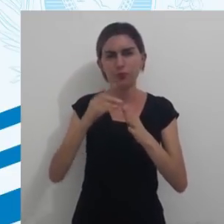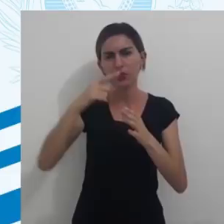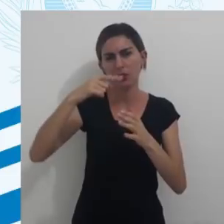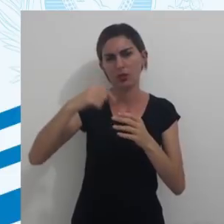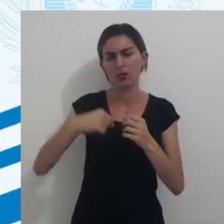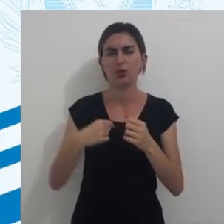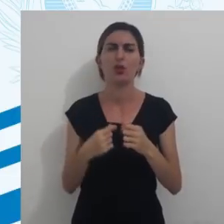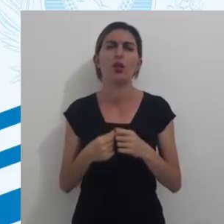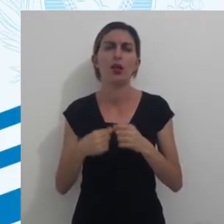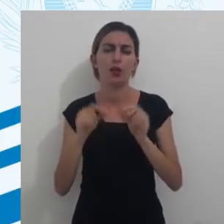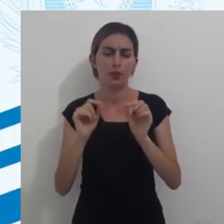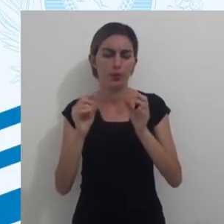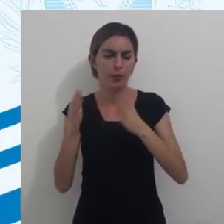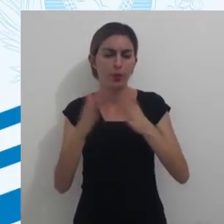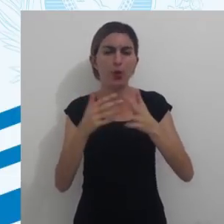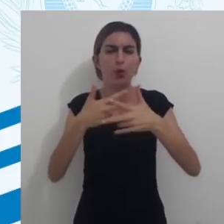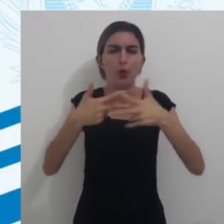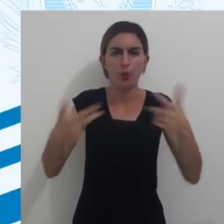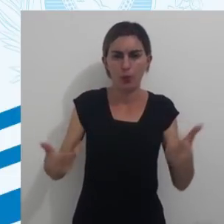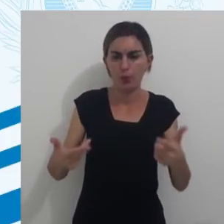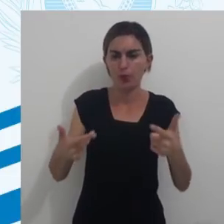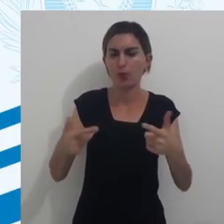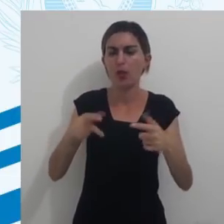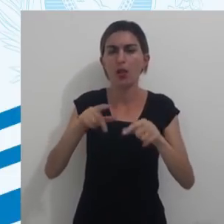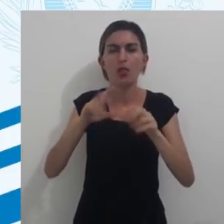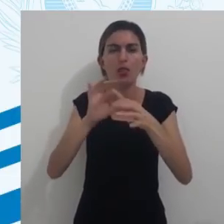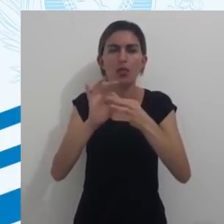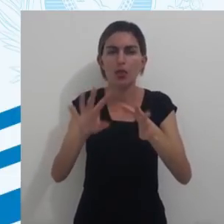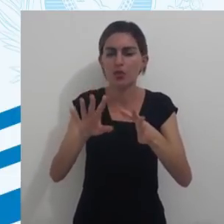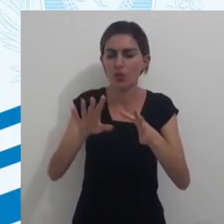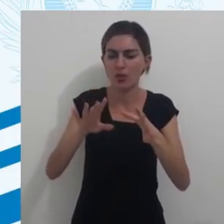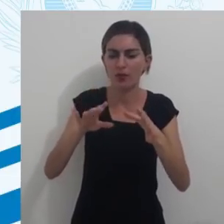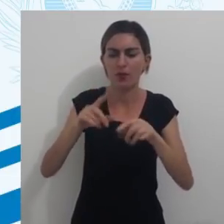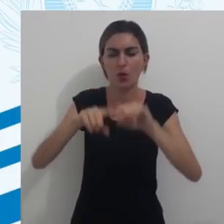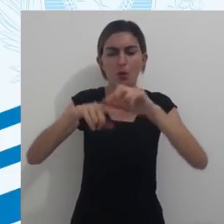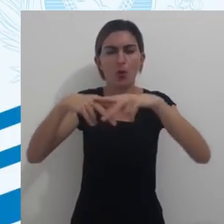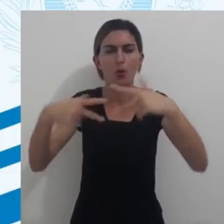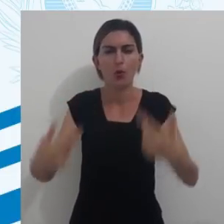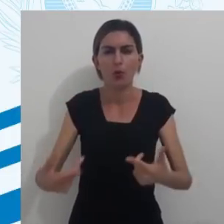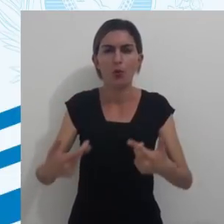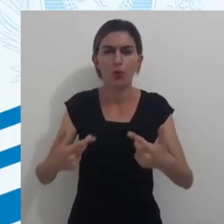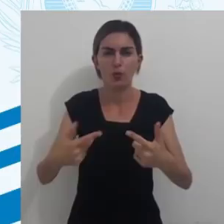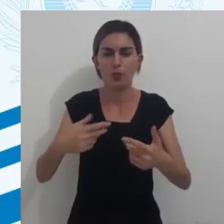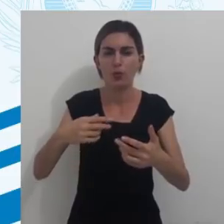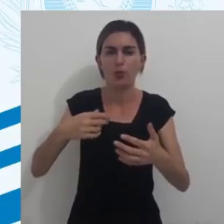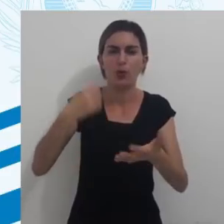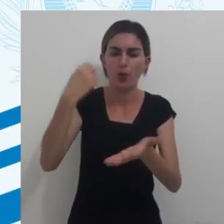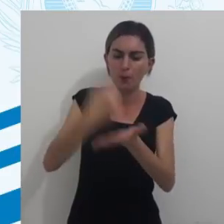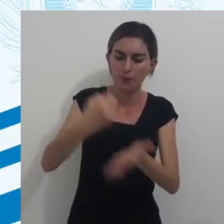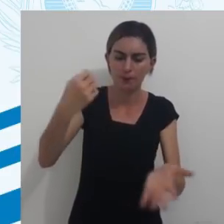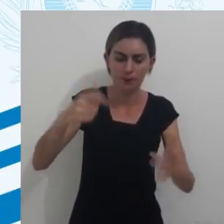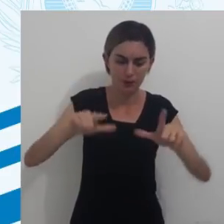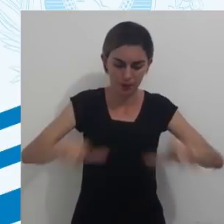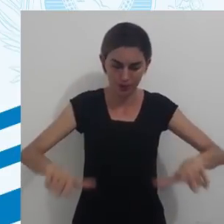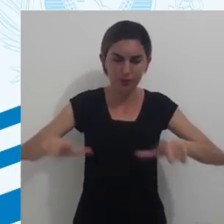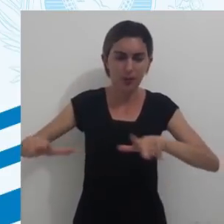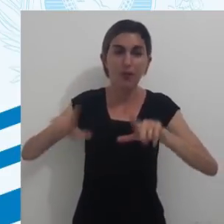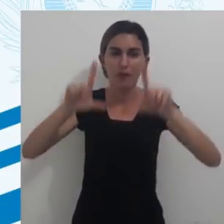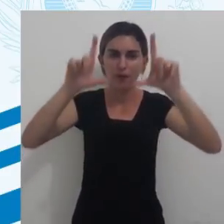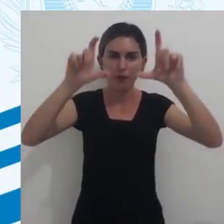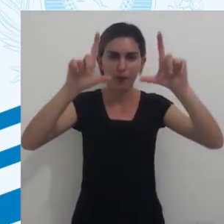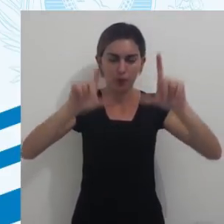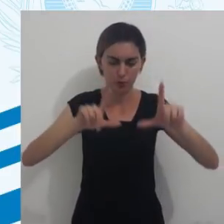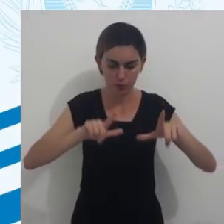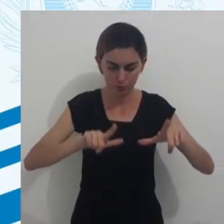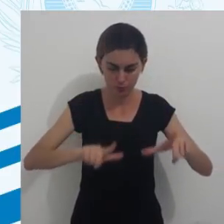de urânio, certos objetos deixavam as marcas em seus contornos gravados em chapas